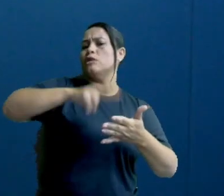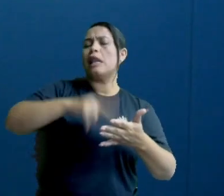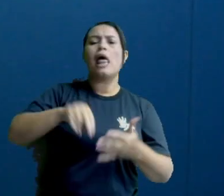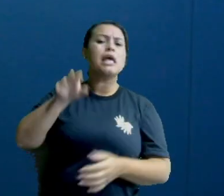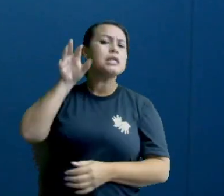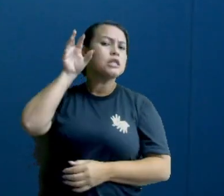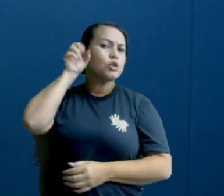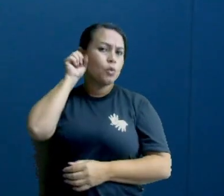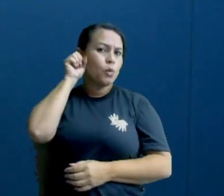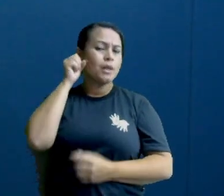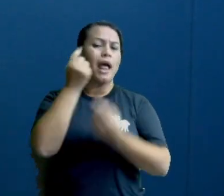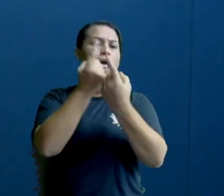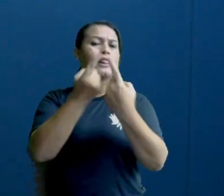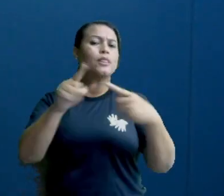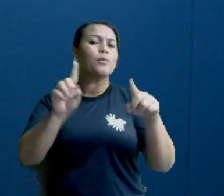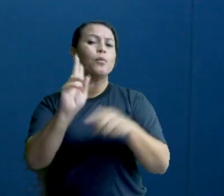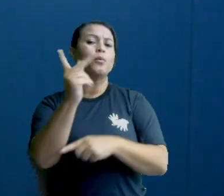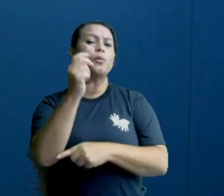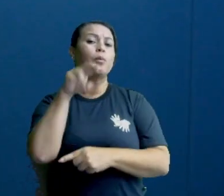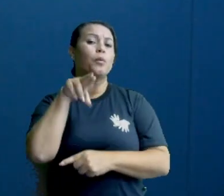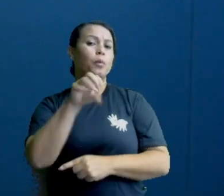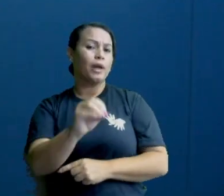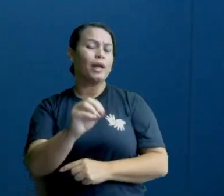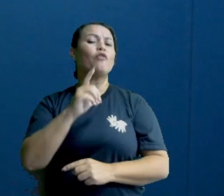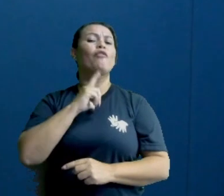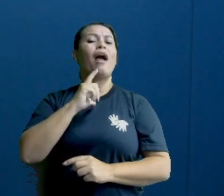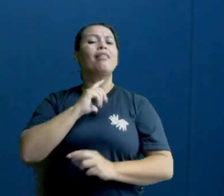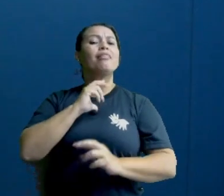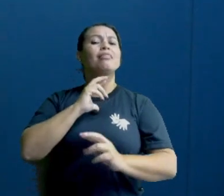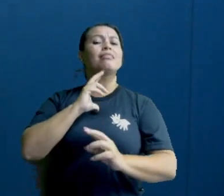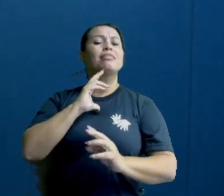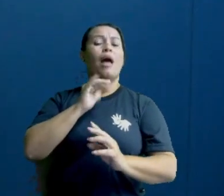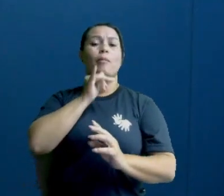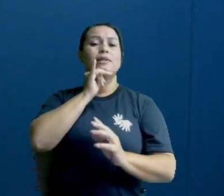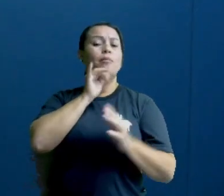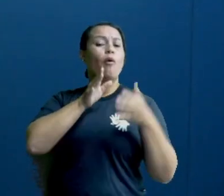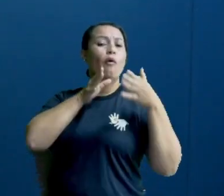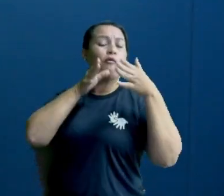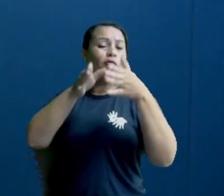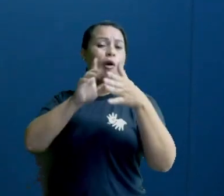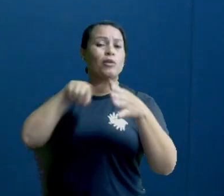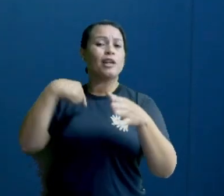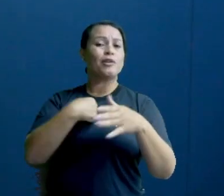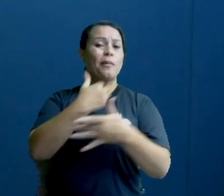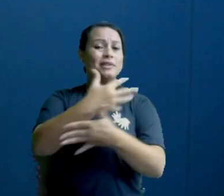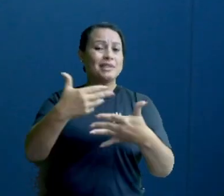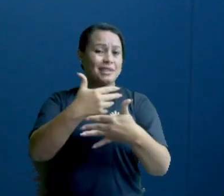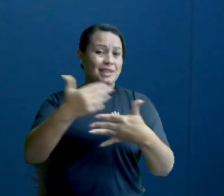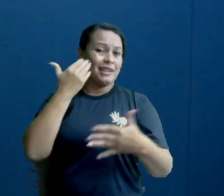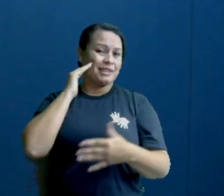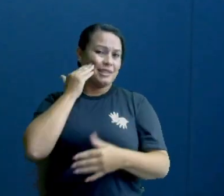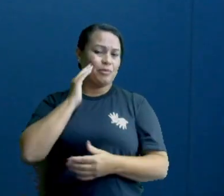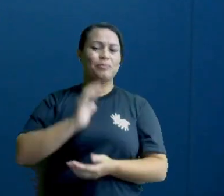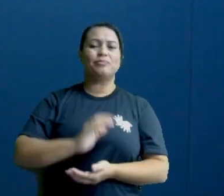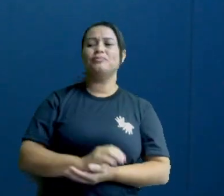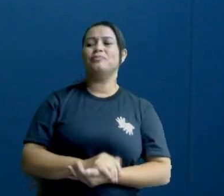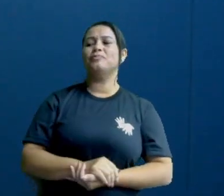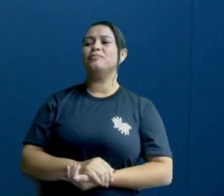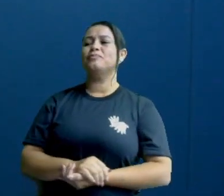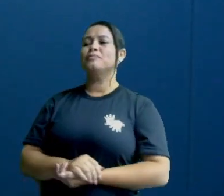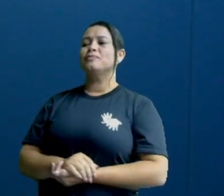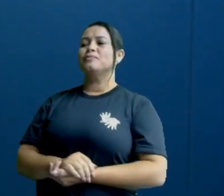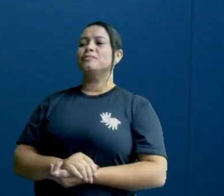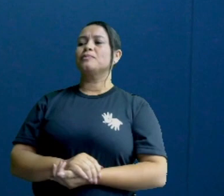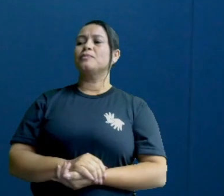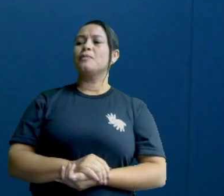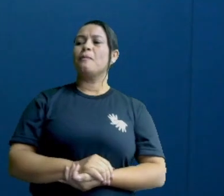escutar no nosso hino vai estar relacionado à nossa cidade e os feitos históricos da nossa cidade.